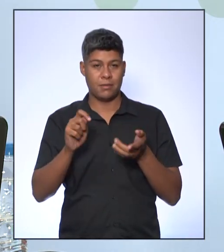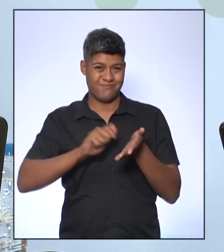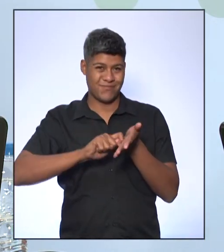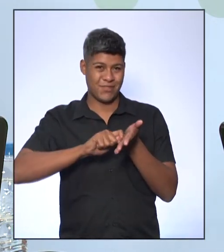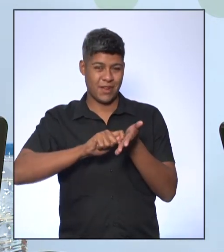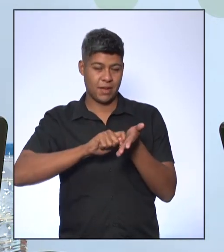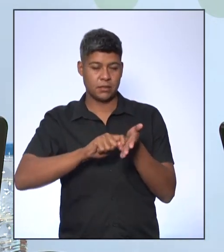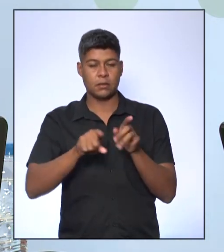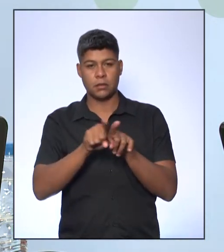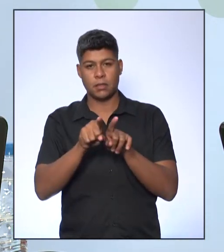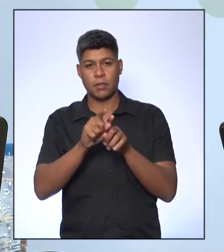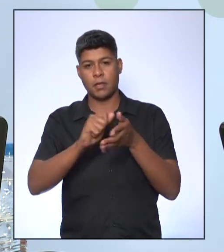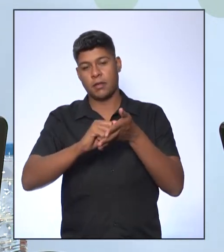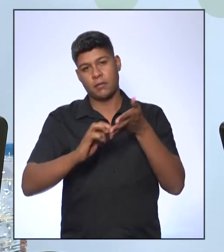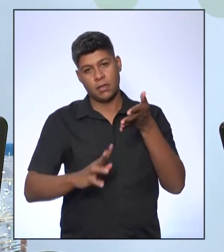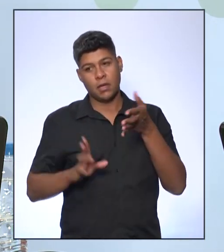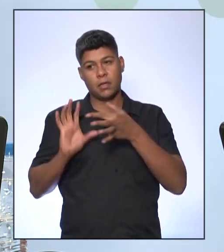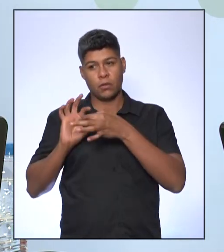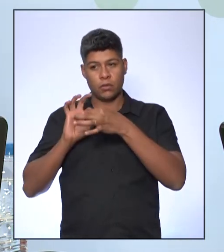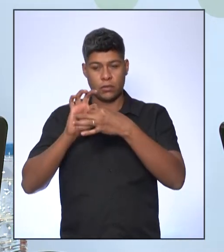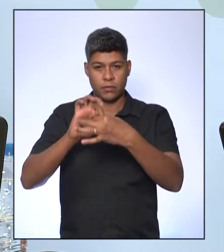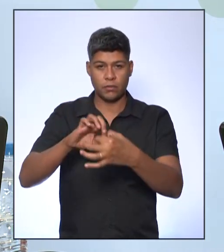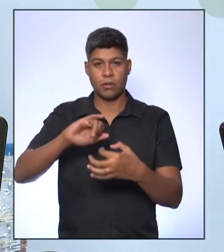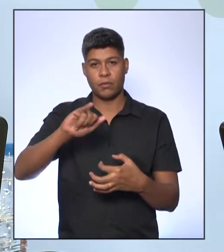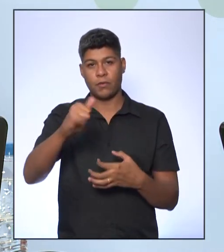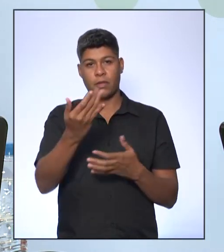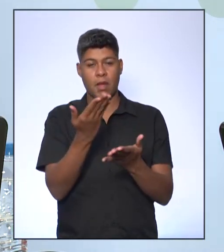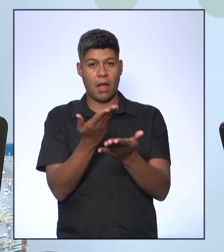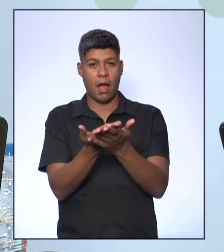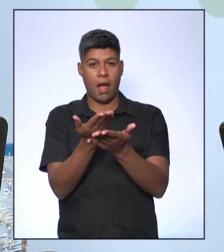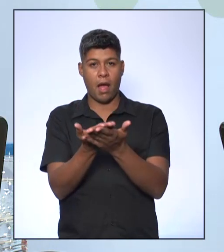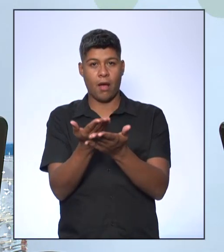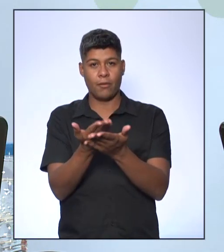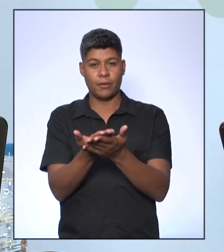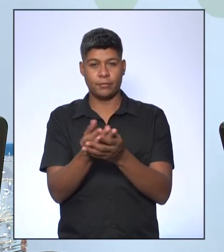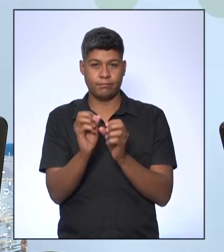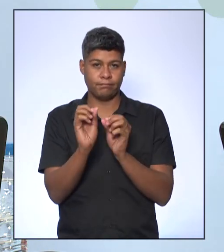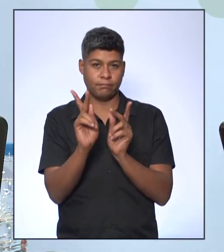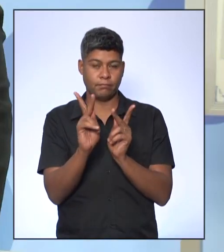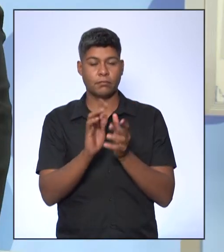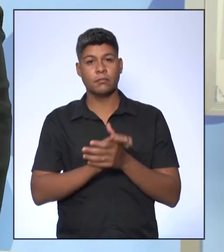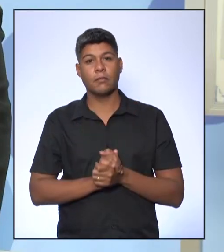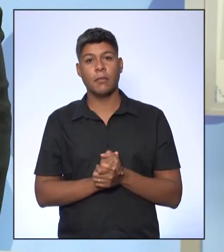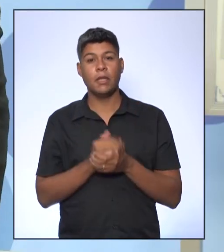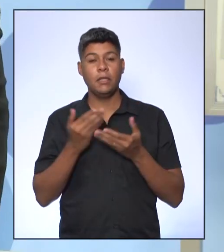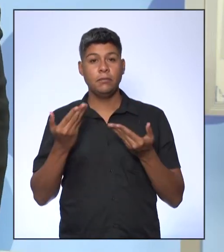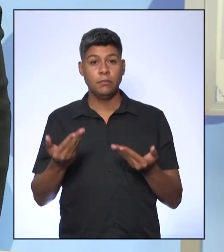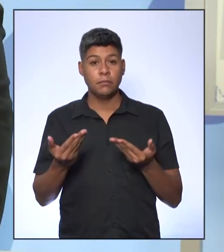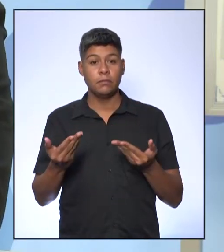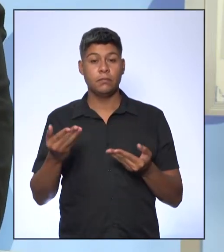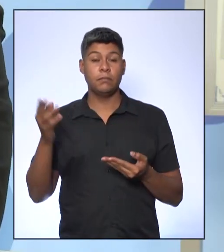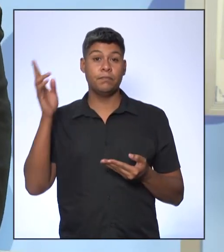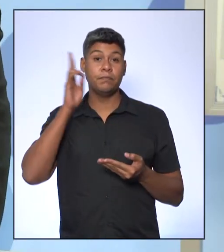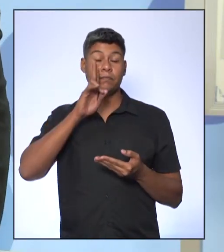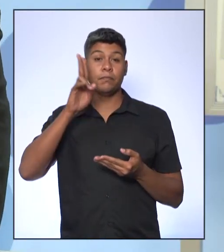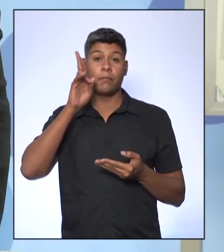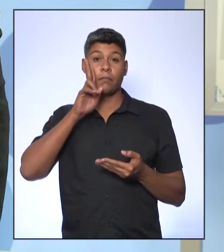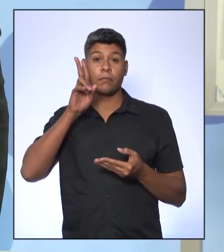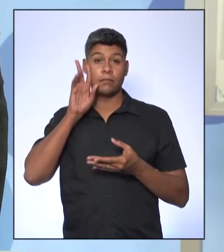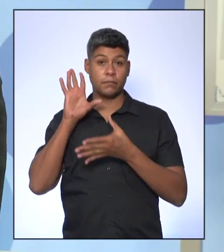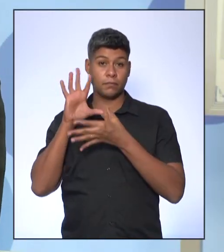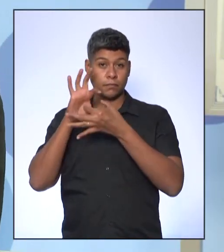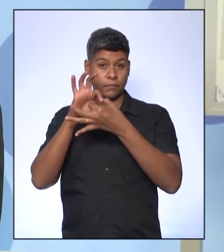também, para a gente dar uma continuidade e aproveitar a aula da melhor maneira possível. Beleza, então vamos retomar a ideia